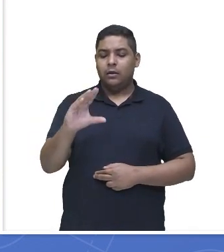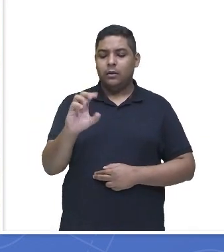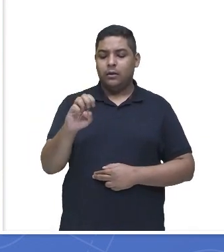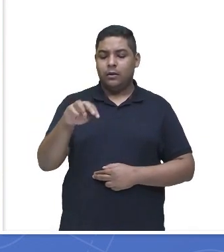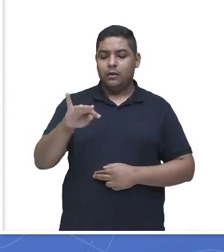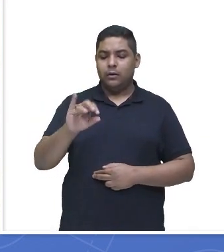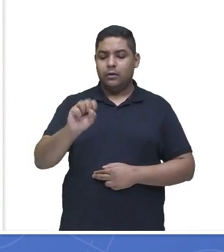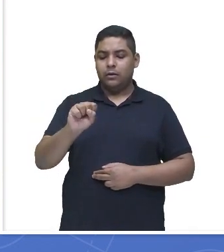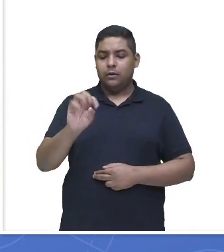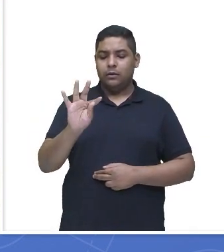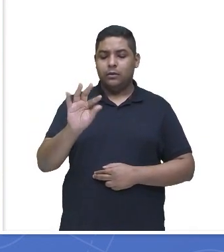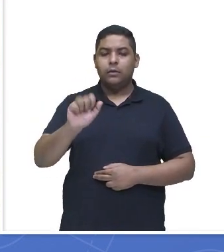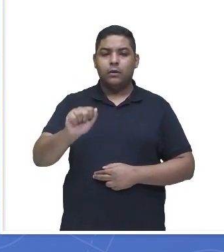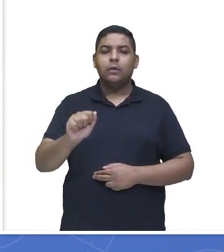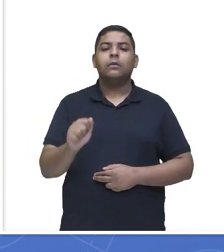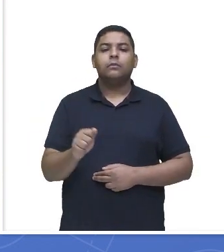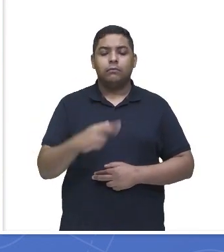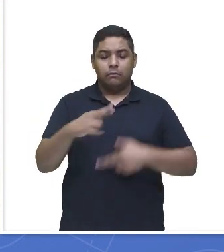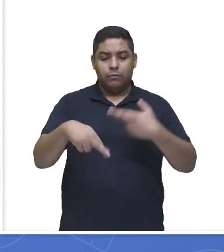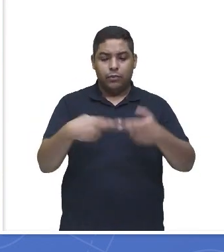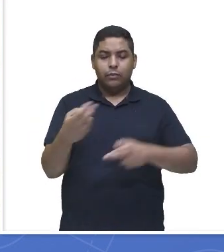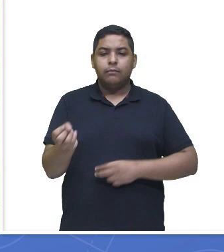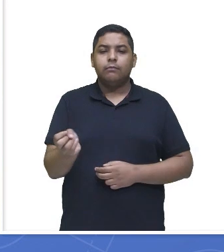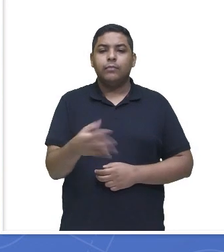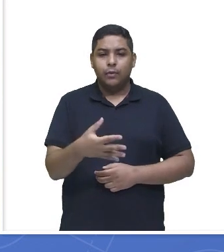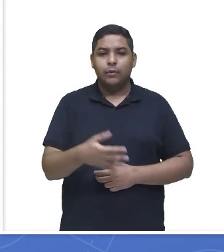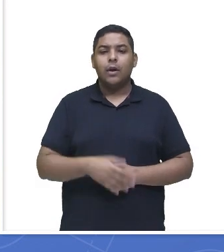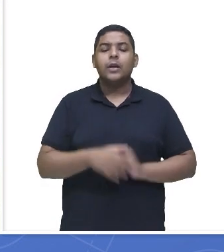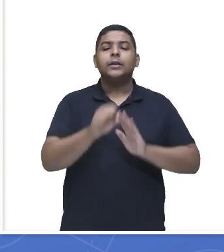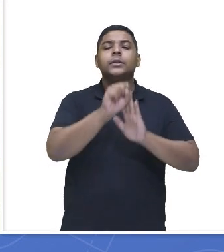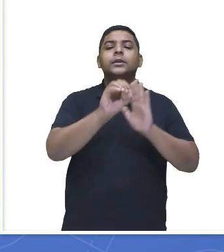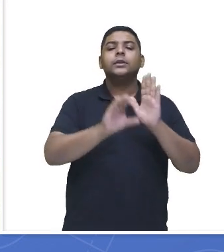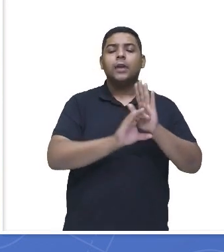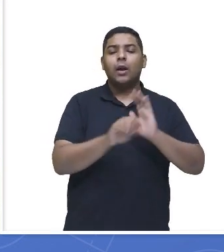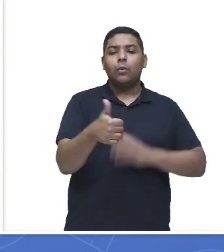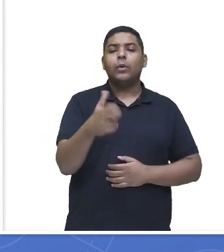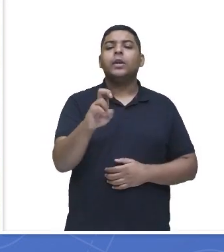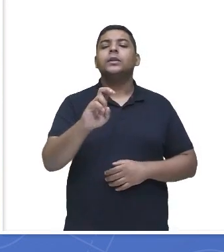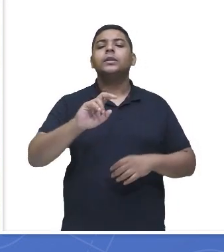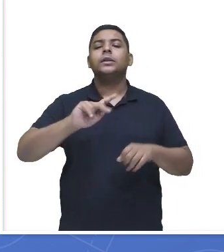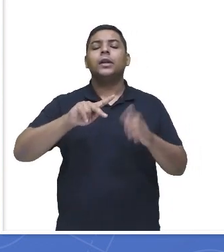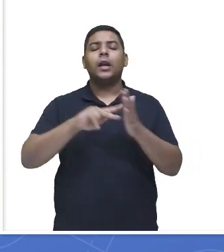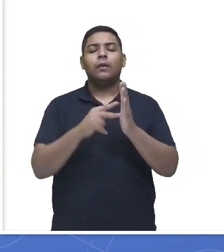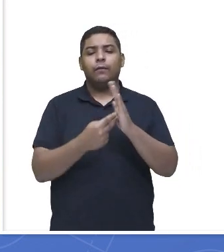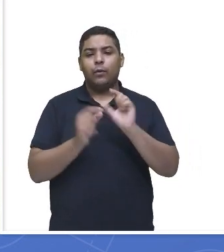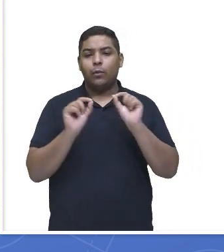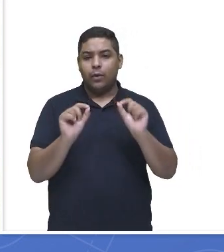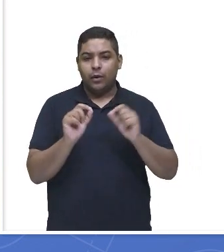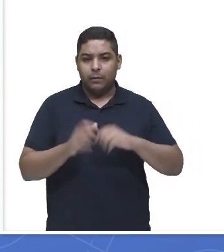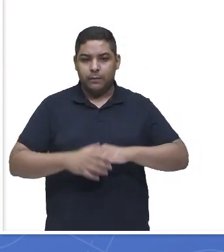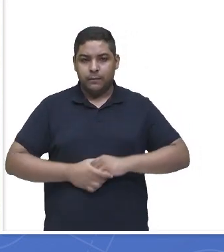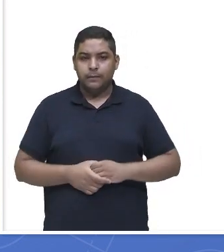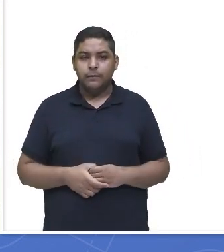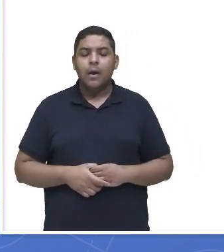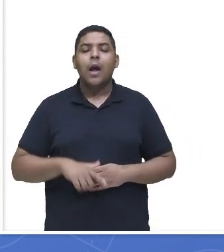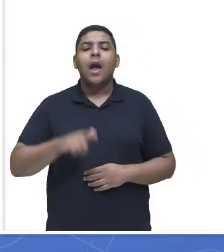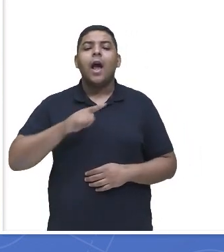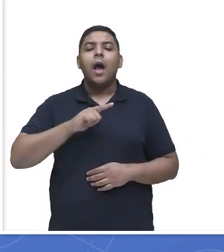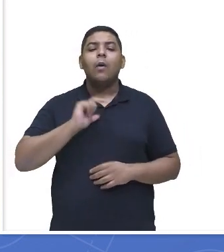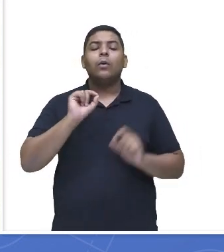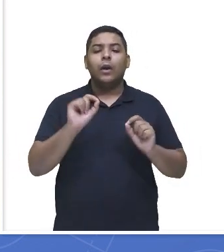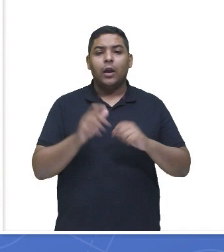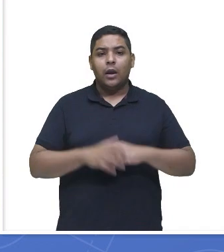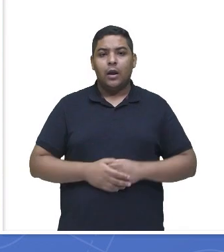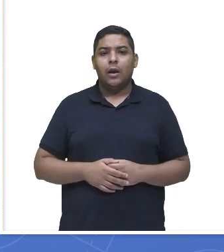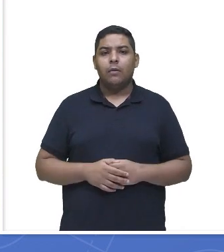humanismo renascentista do século XV. O que foi esse humanismo renascentista do século XV? Um movimento